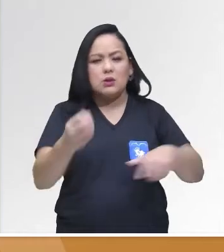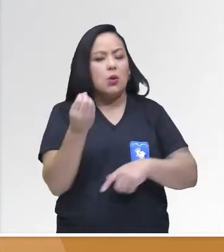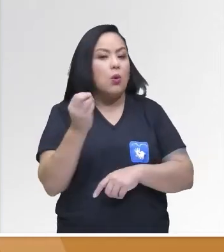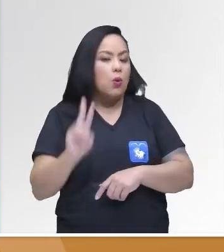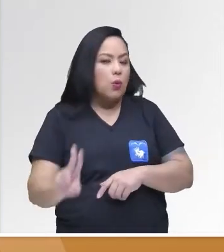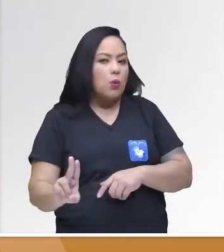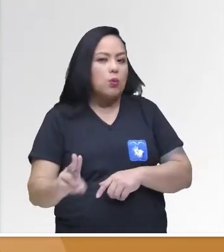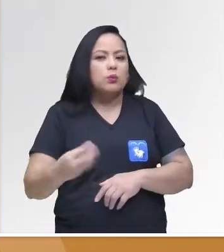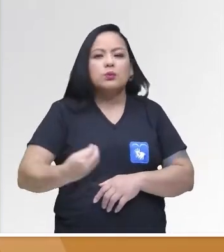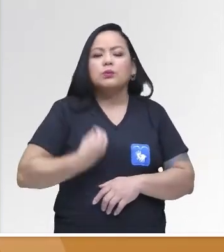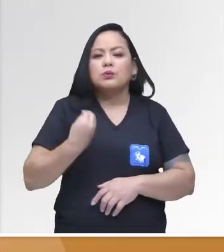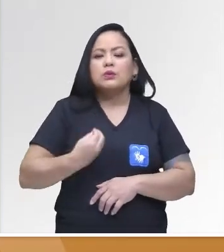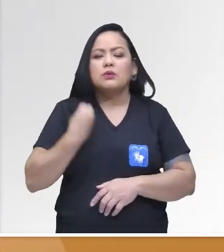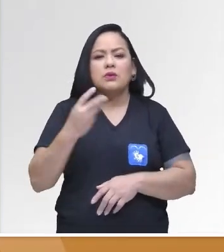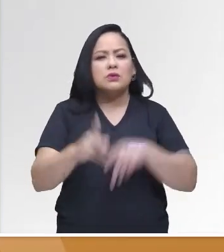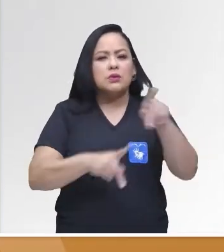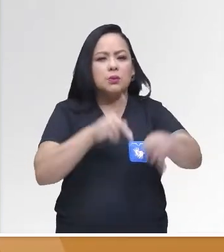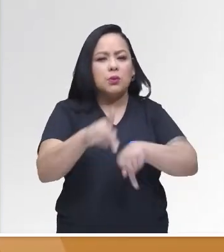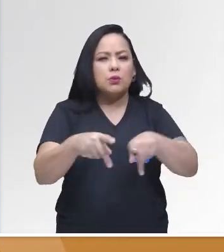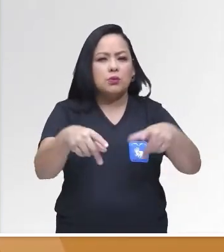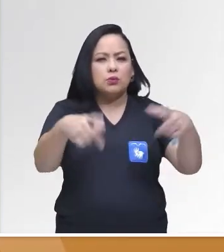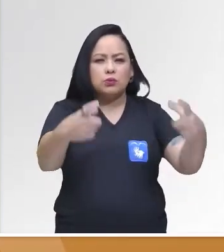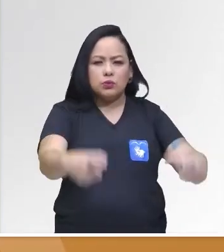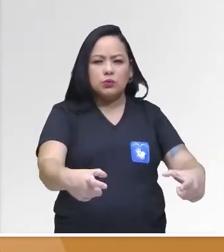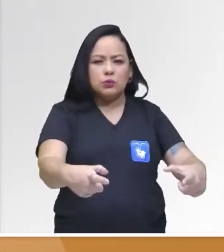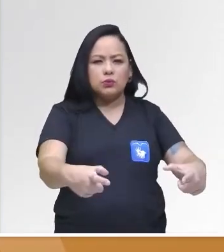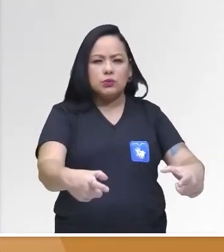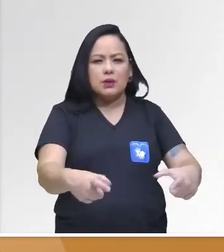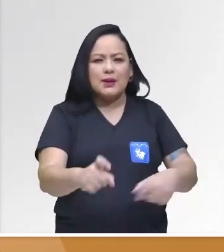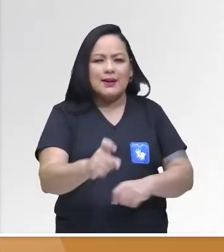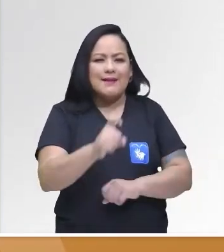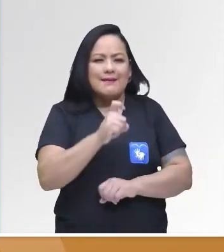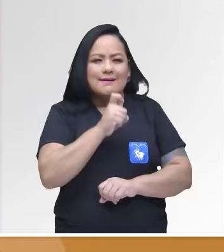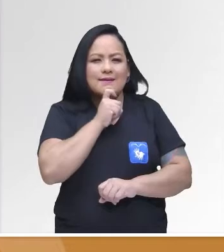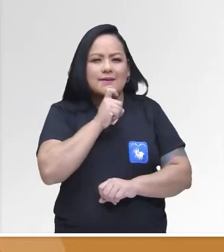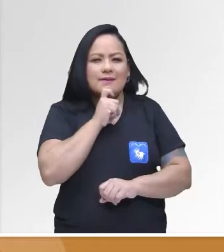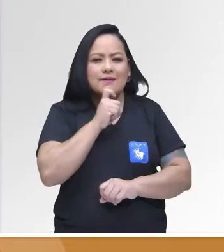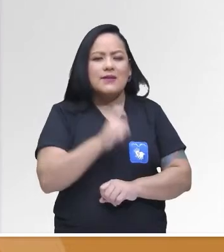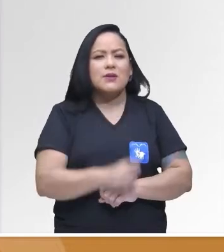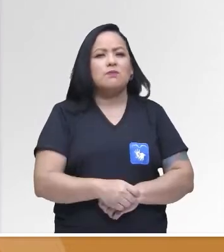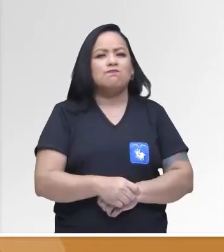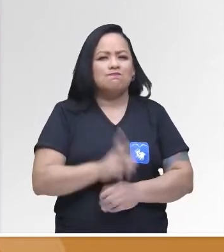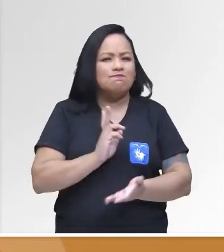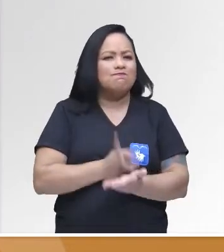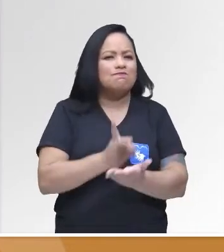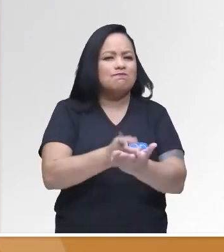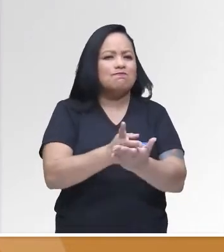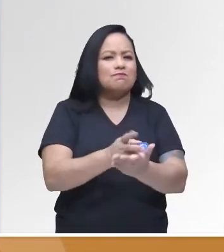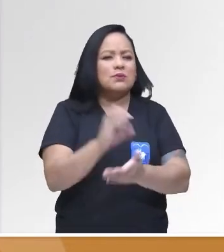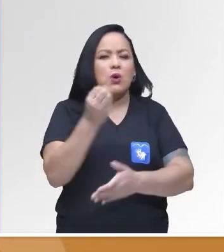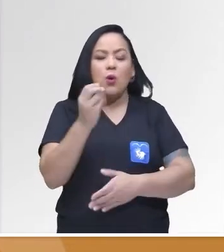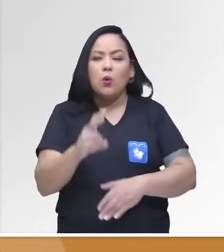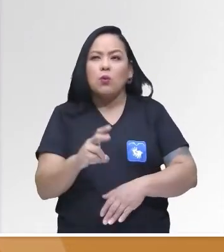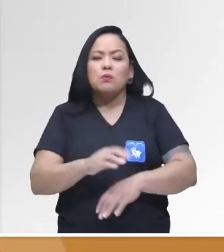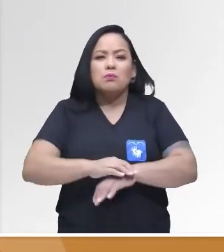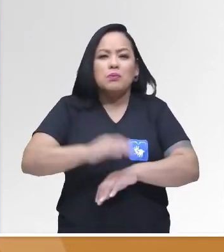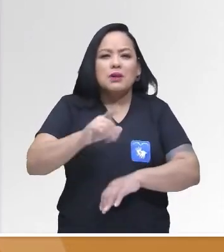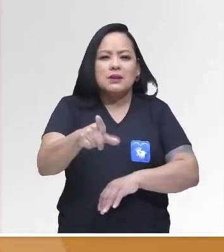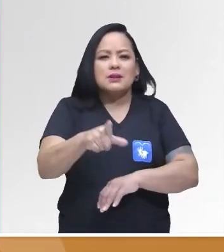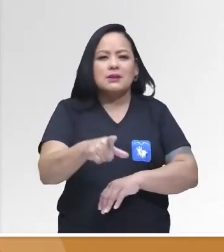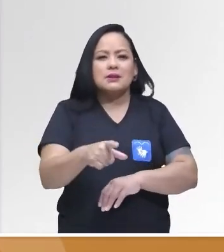que vive em uma região que é frio praticamente o ano todo, ou mais ainda,